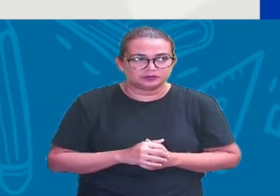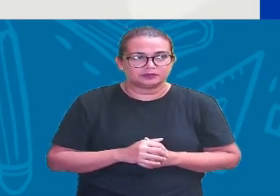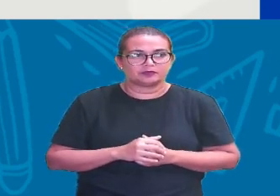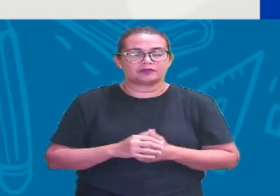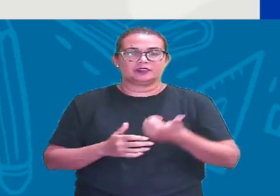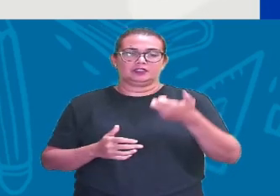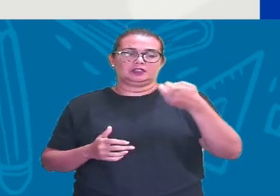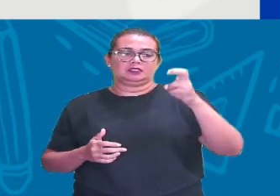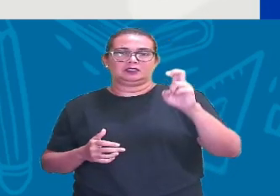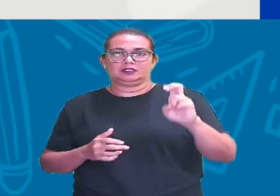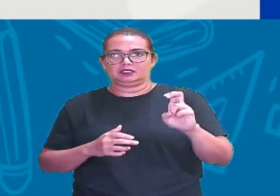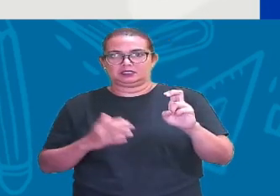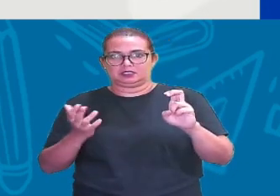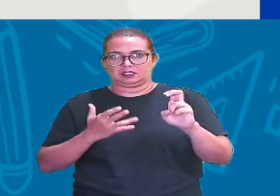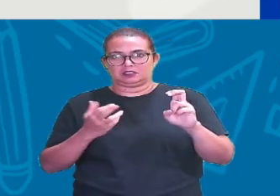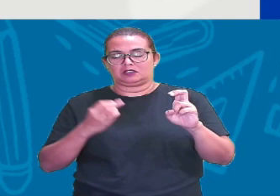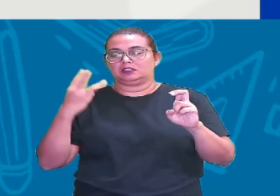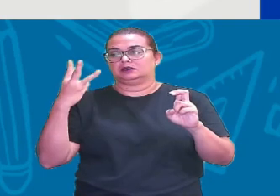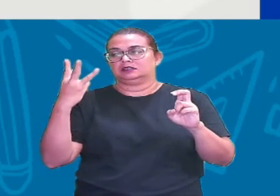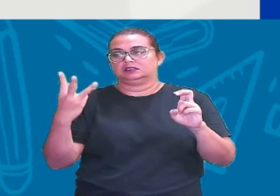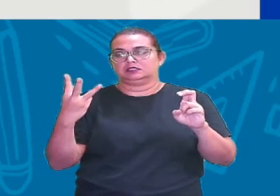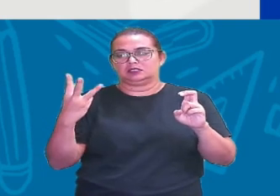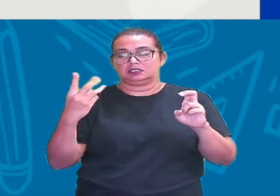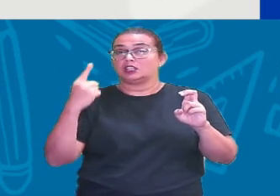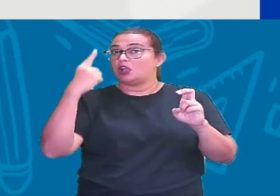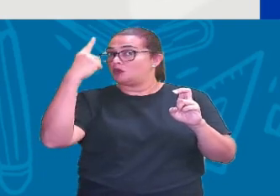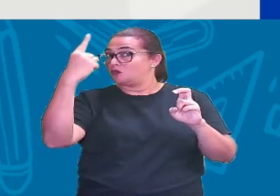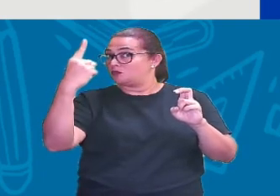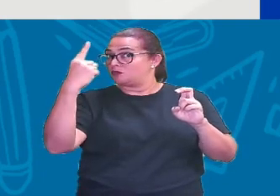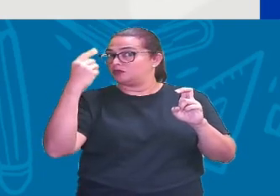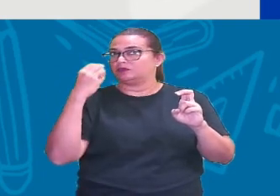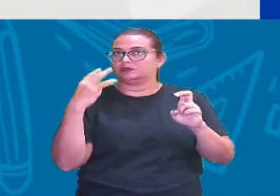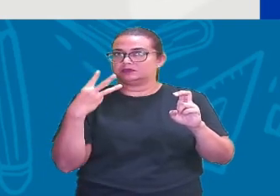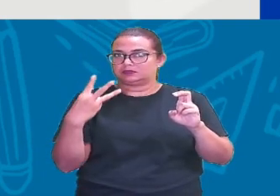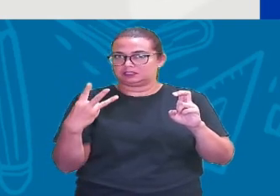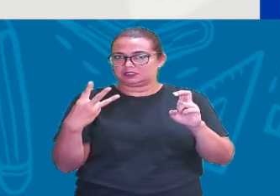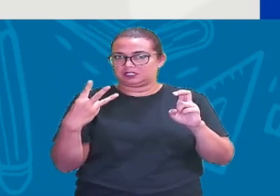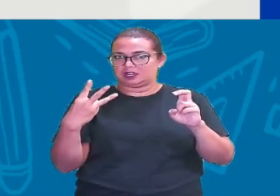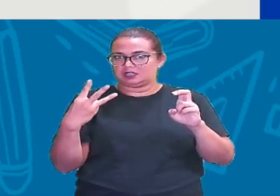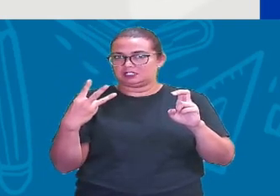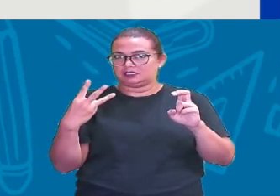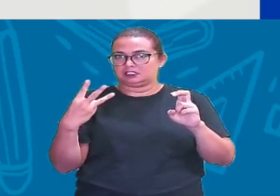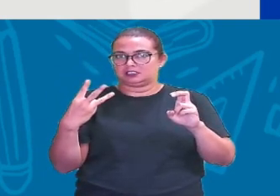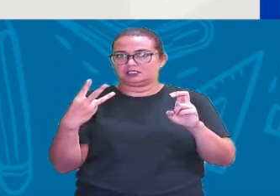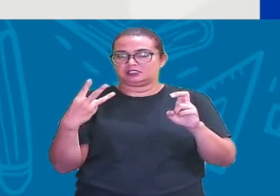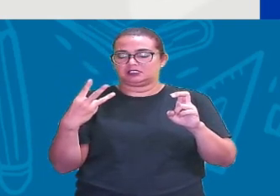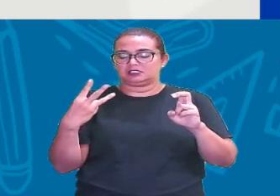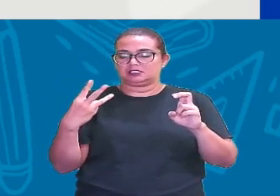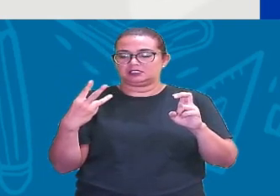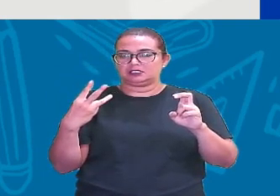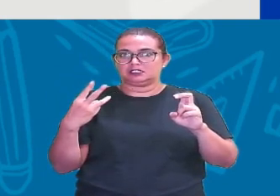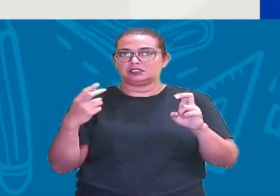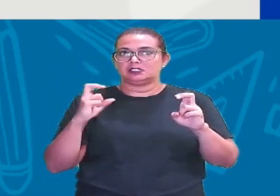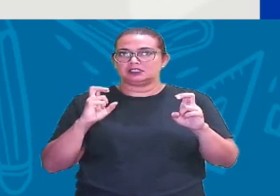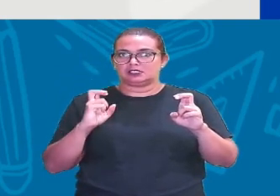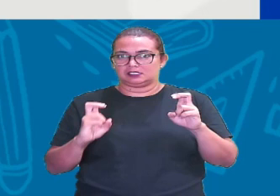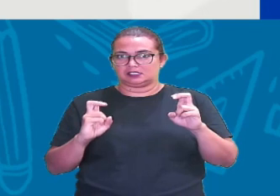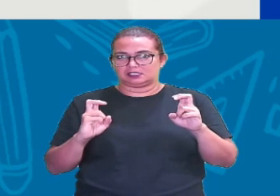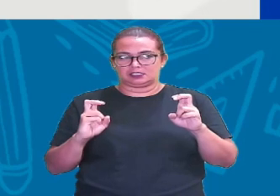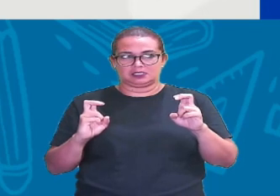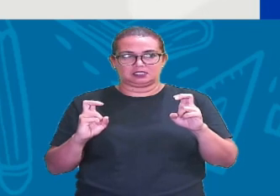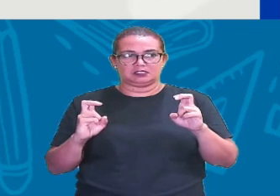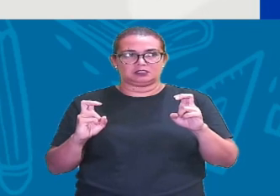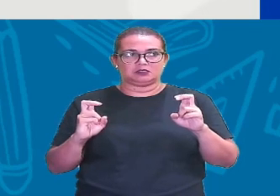os números, o 3, porque 15 dividido por 3 é 5. 5 também divide